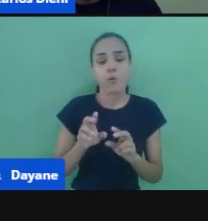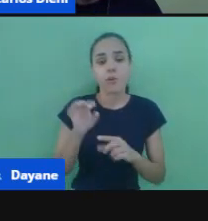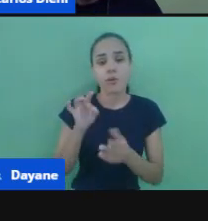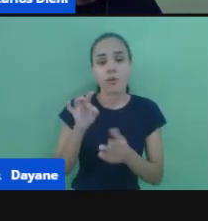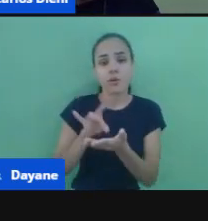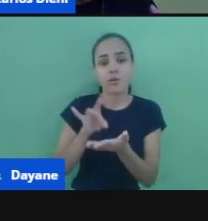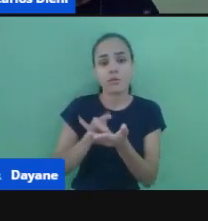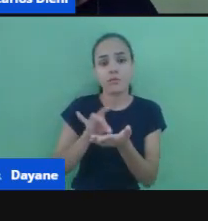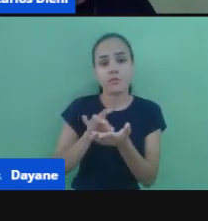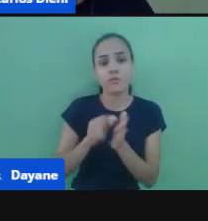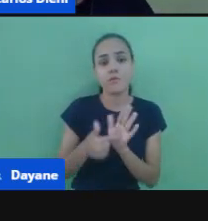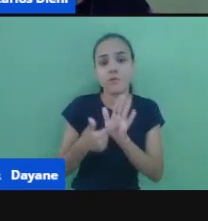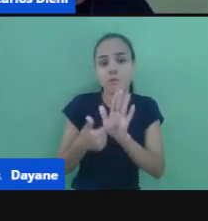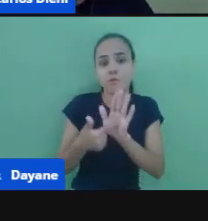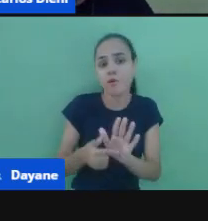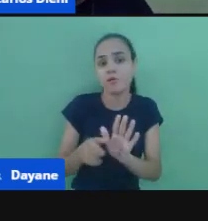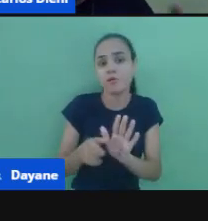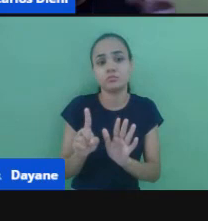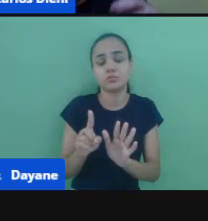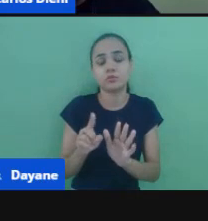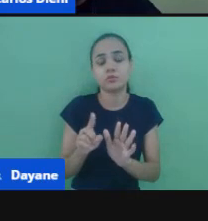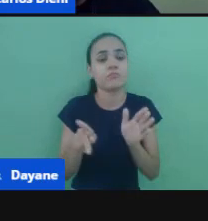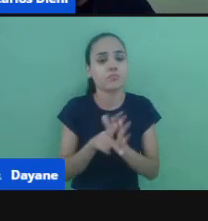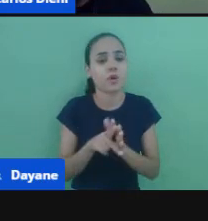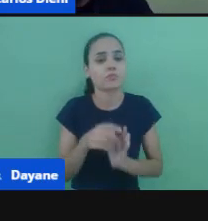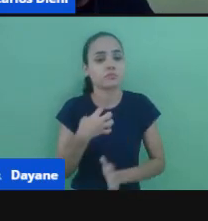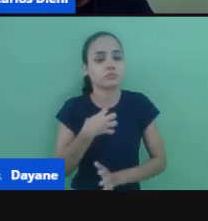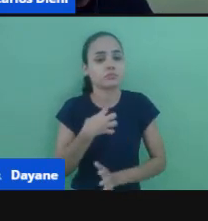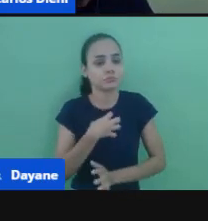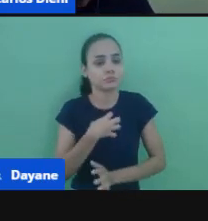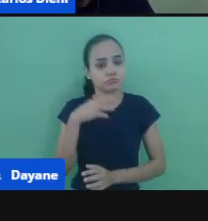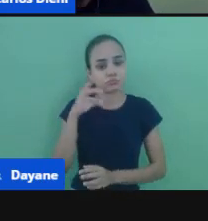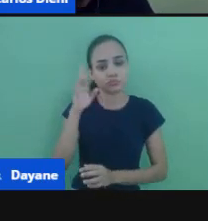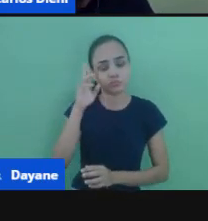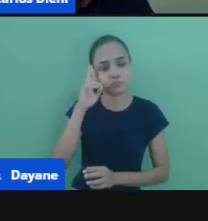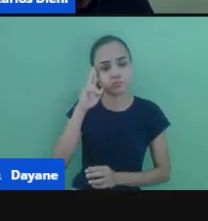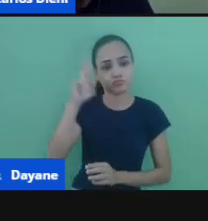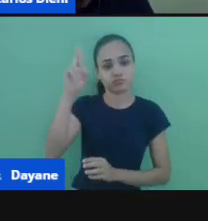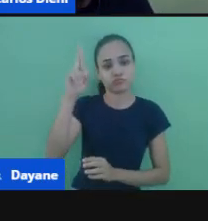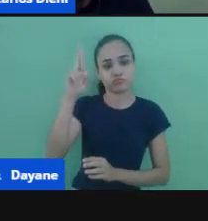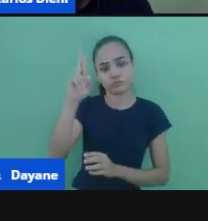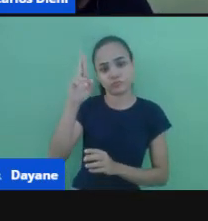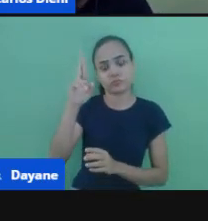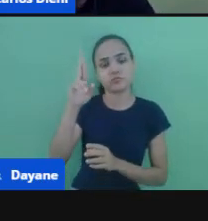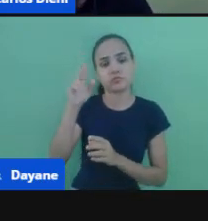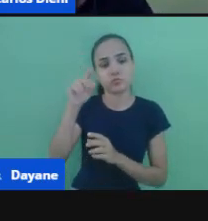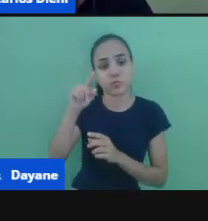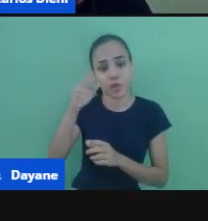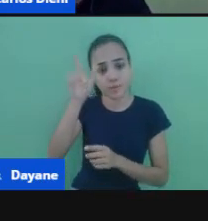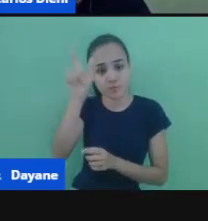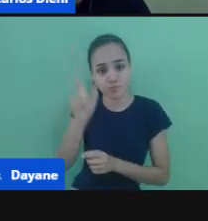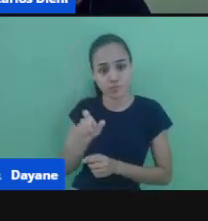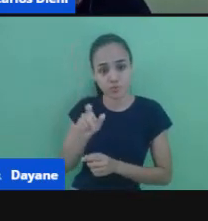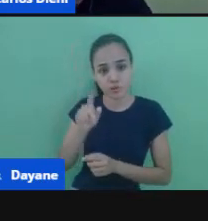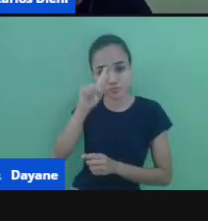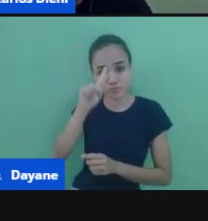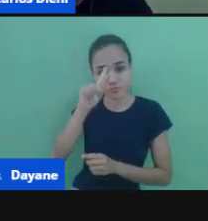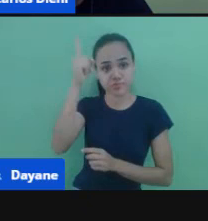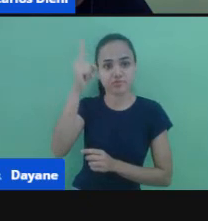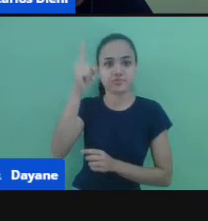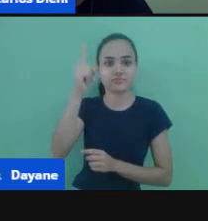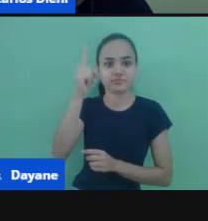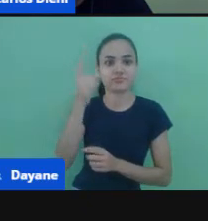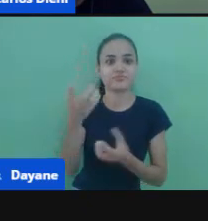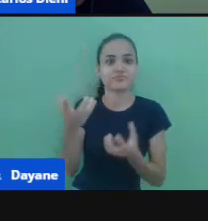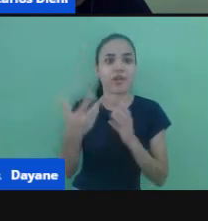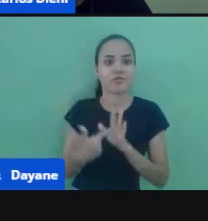passar. Então, baseado no livro Introdução ao Documentário de Bill Nicholson, a gente